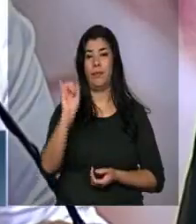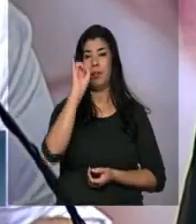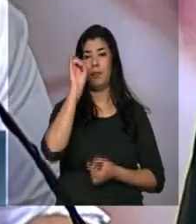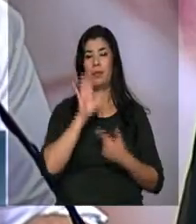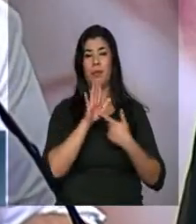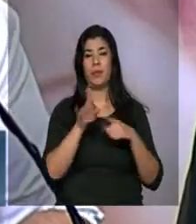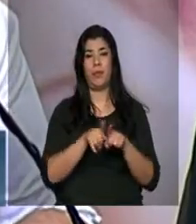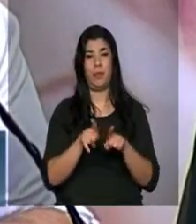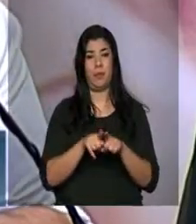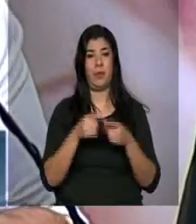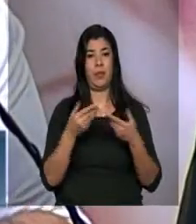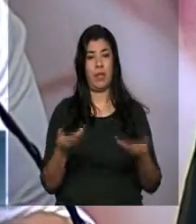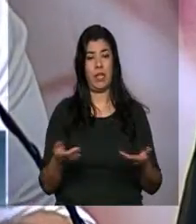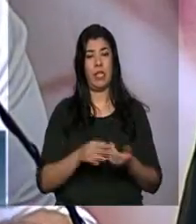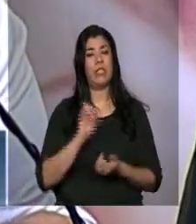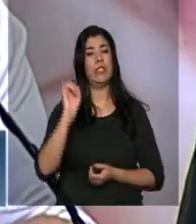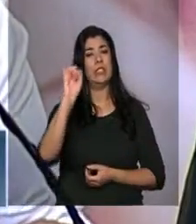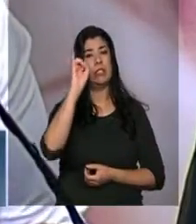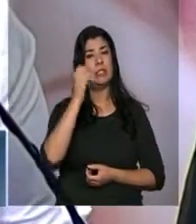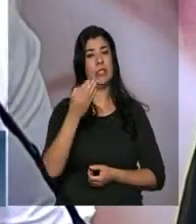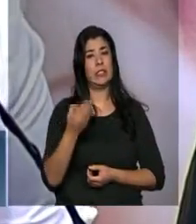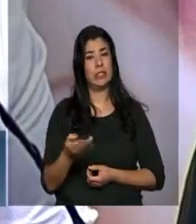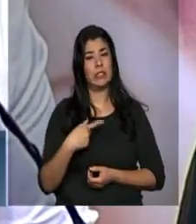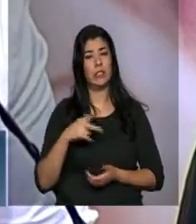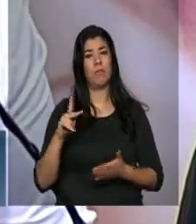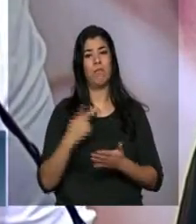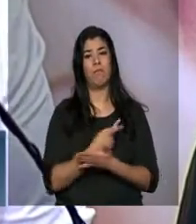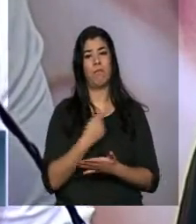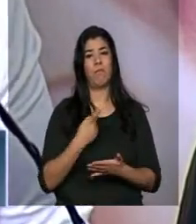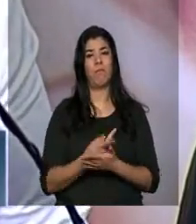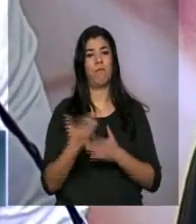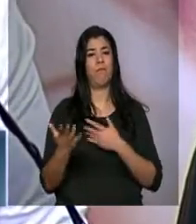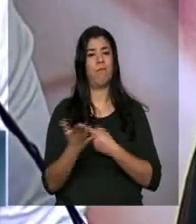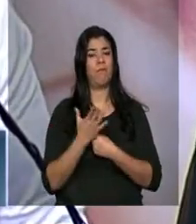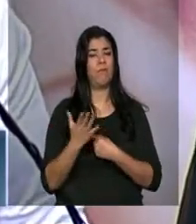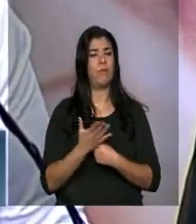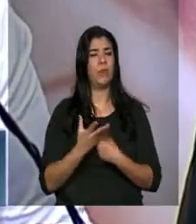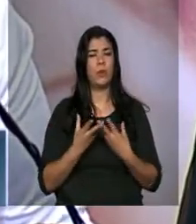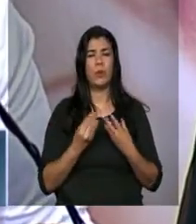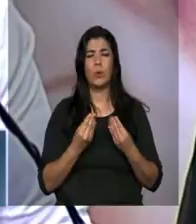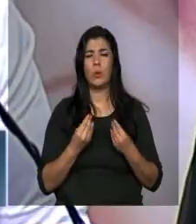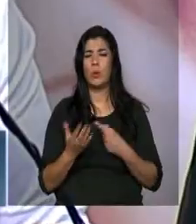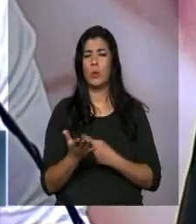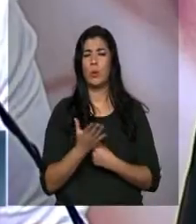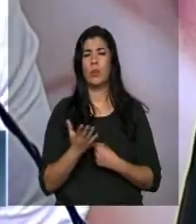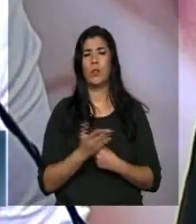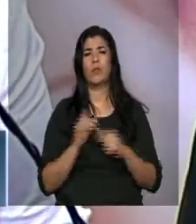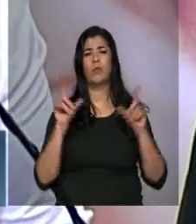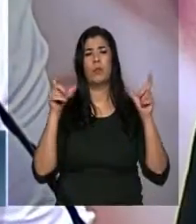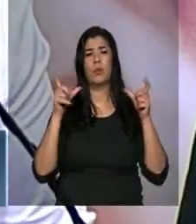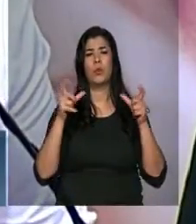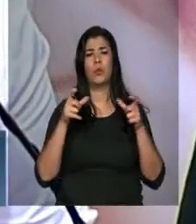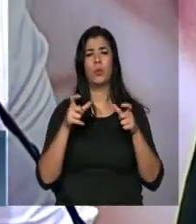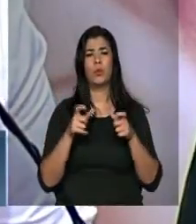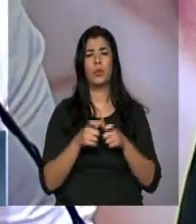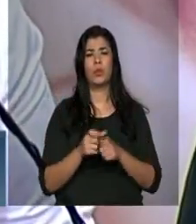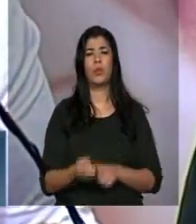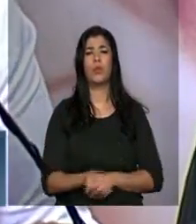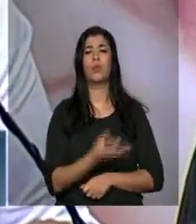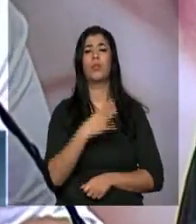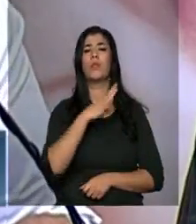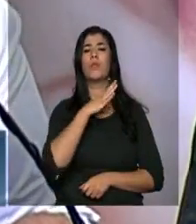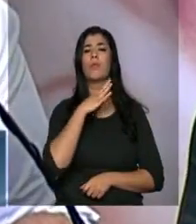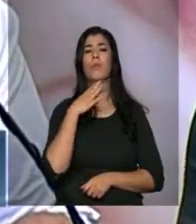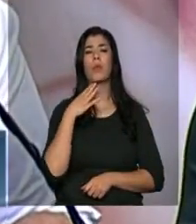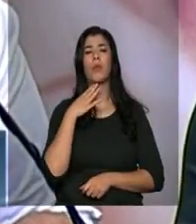aqui que essa, sem dúvida nenhuma, esse foi um dos fatores que nos auxiliou muito, né, na redução da mortalidade infantil,